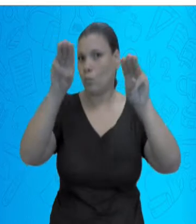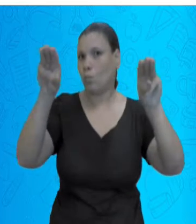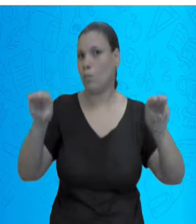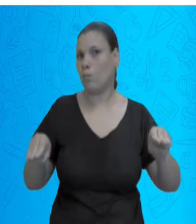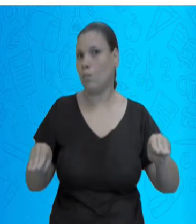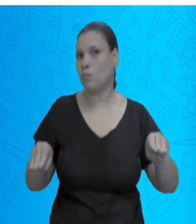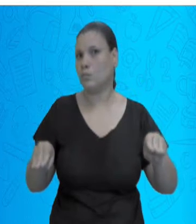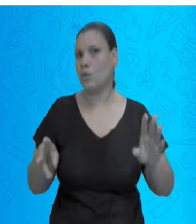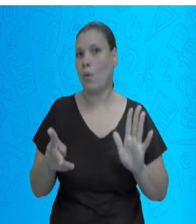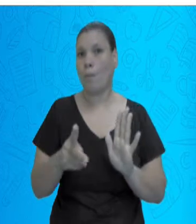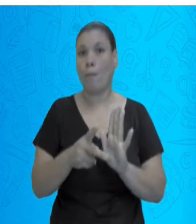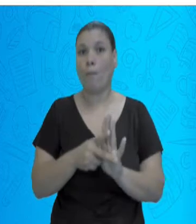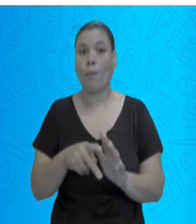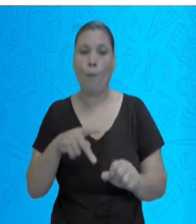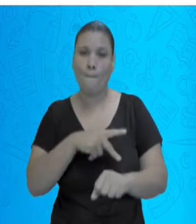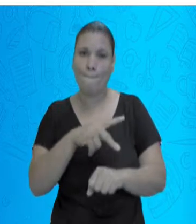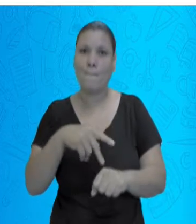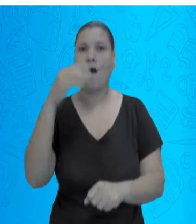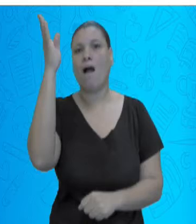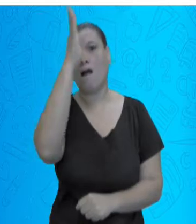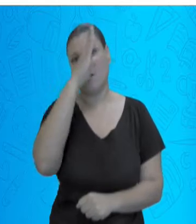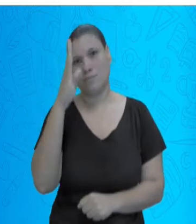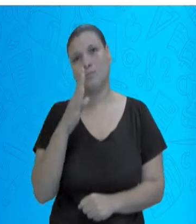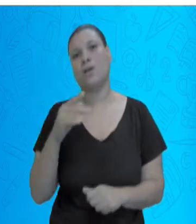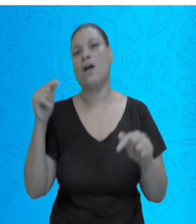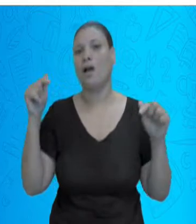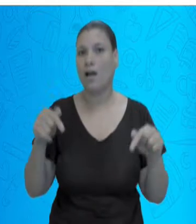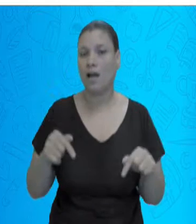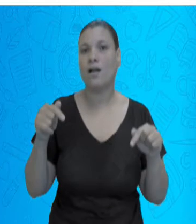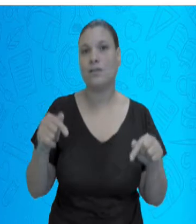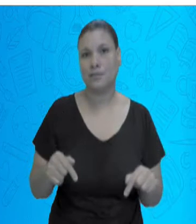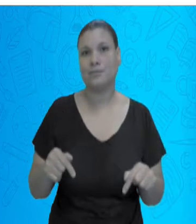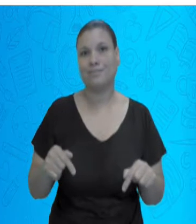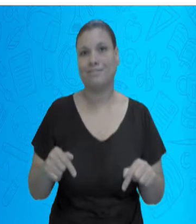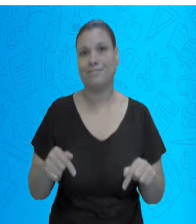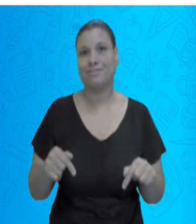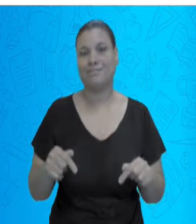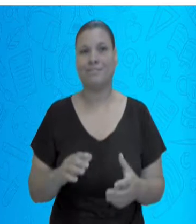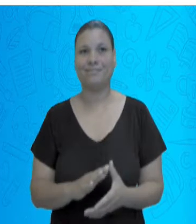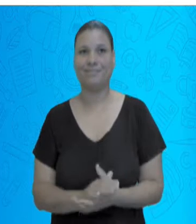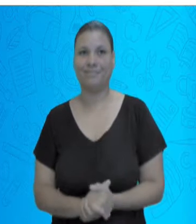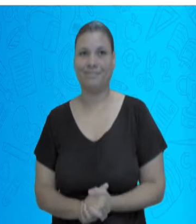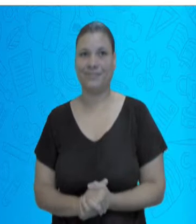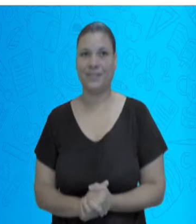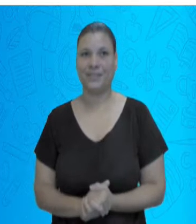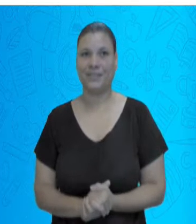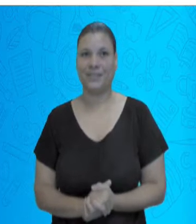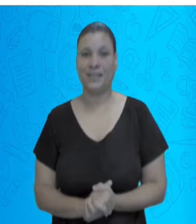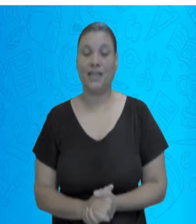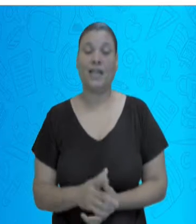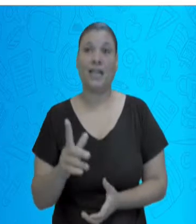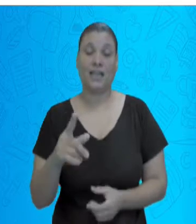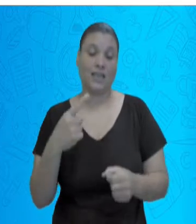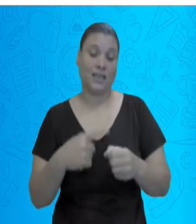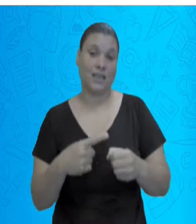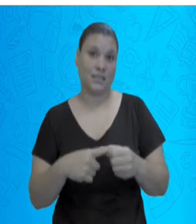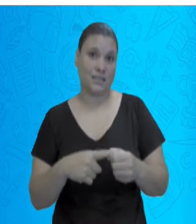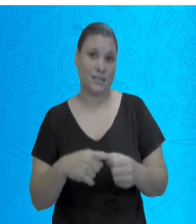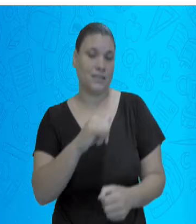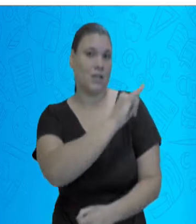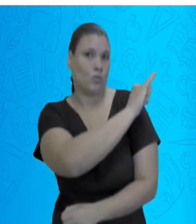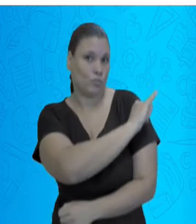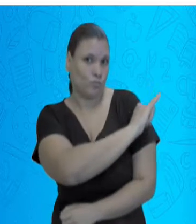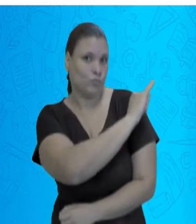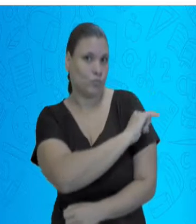eles surgiram. O Museu Nacional localiza-se no Parque da Quinta da Boa Vista, na cidade do Rio de Janeiro.